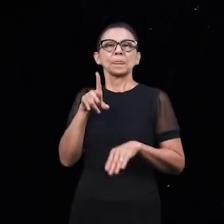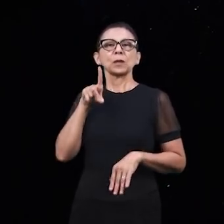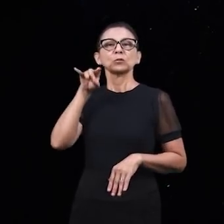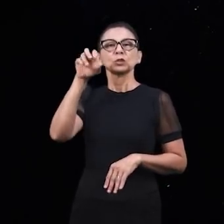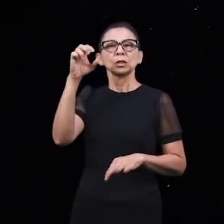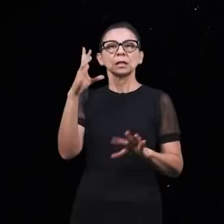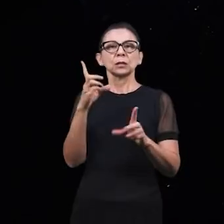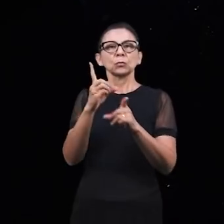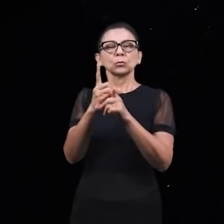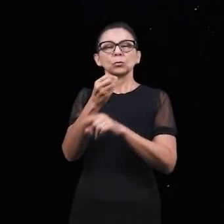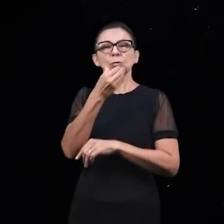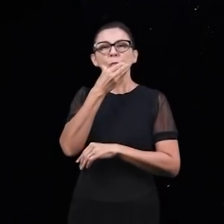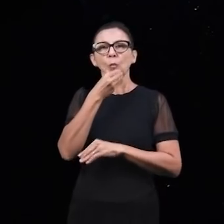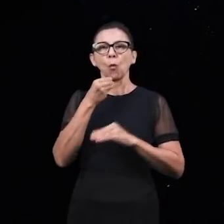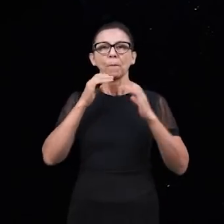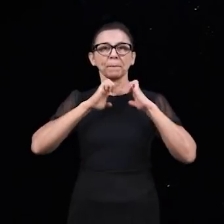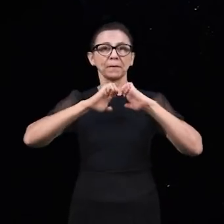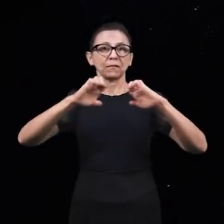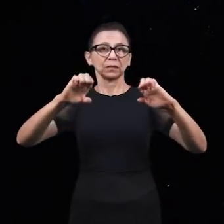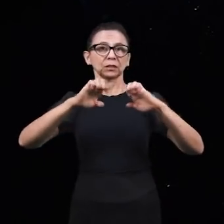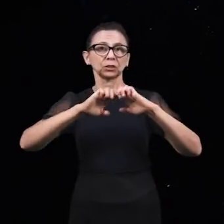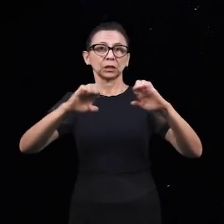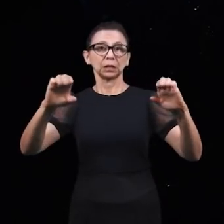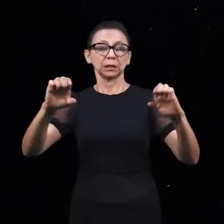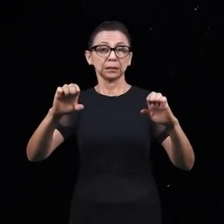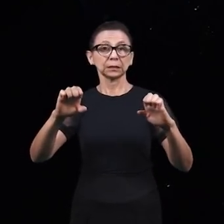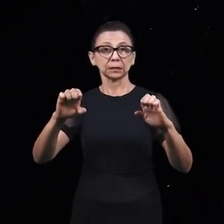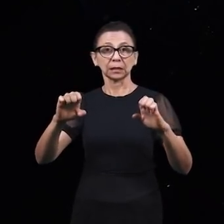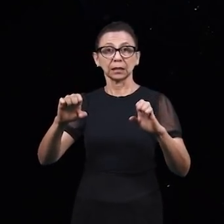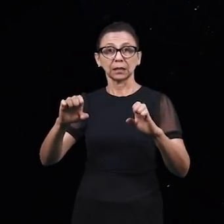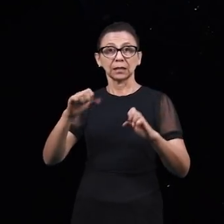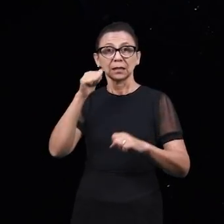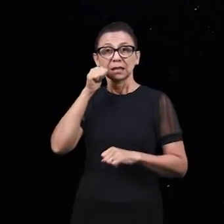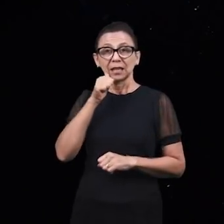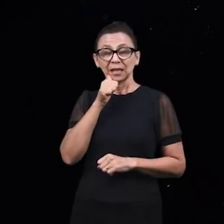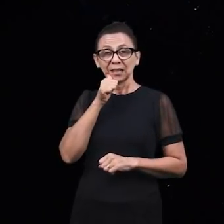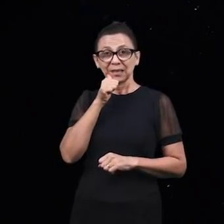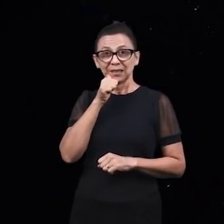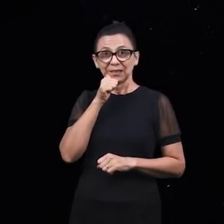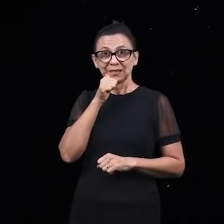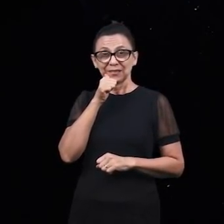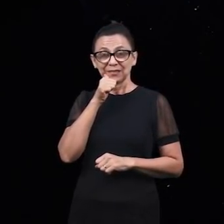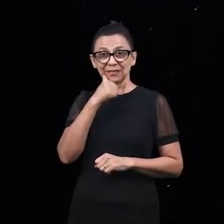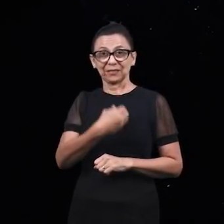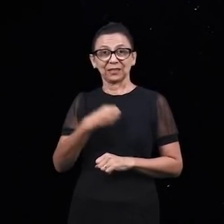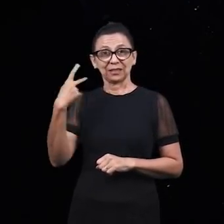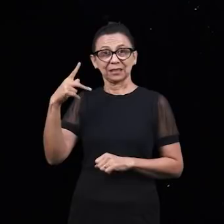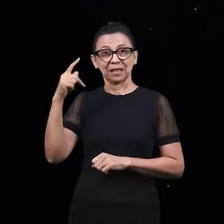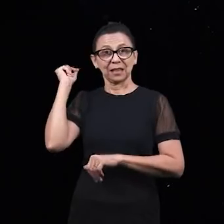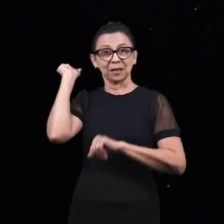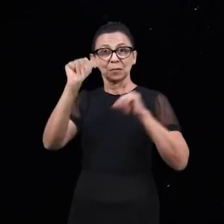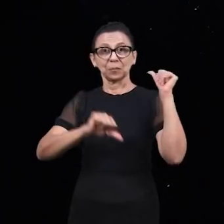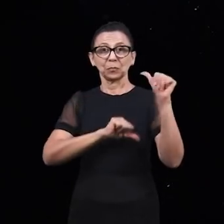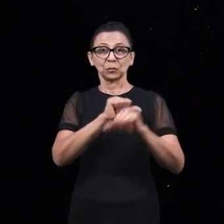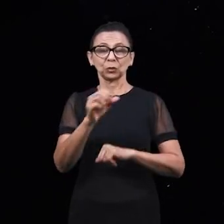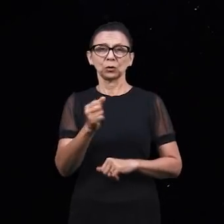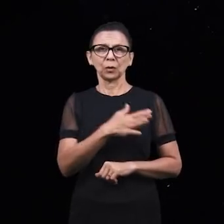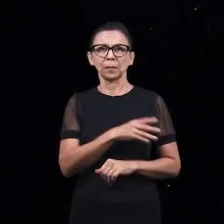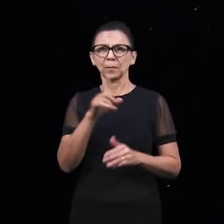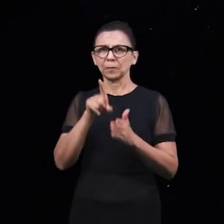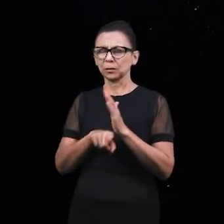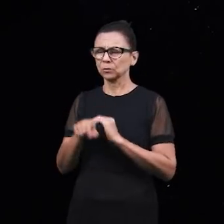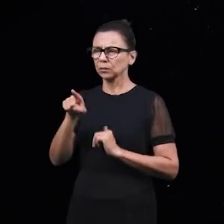um encontro com César Malan, um evangelista francês, mudou a sua vida para sempre.